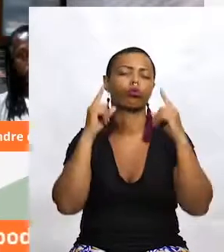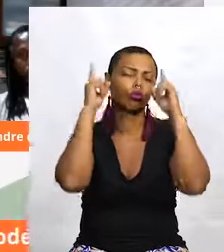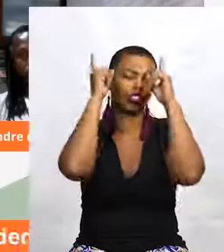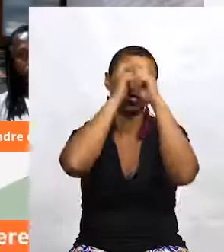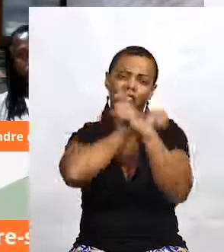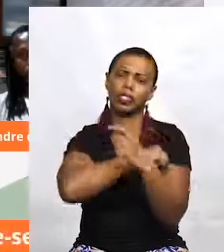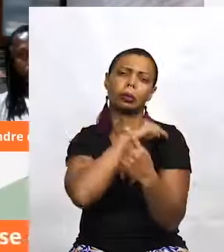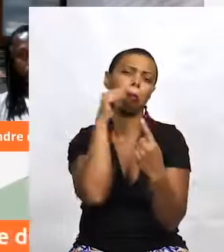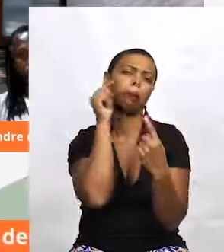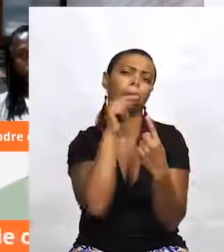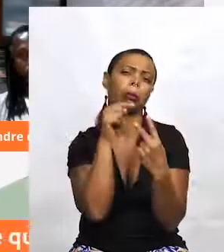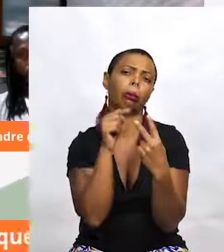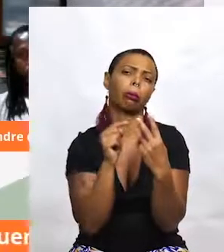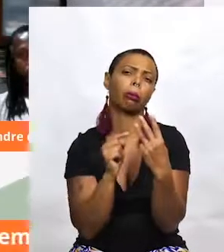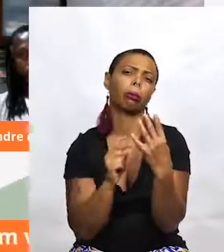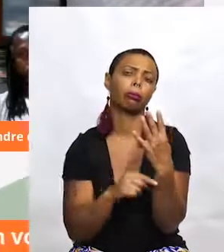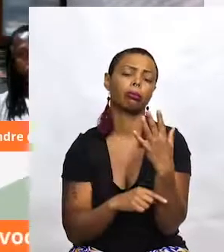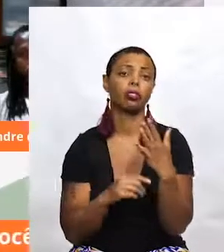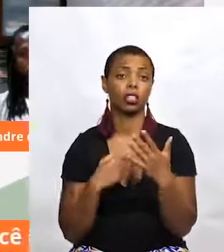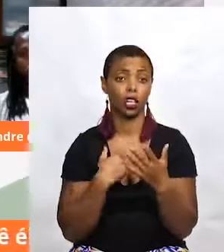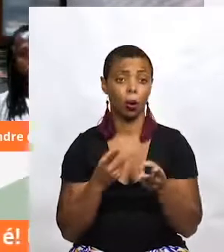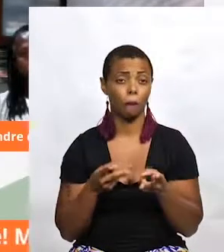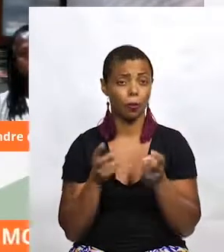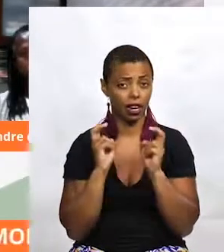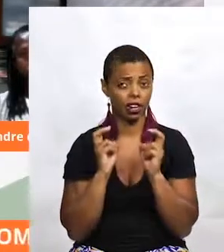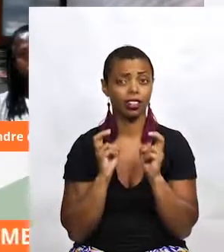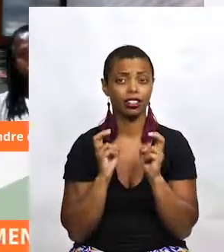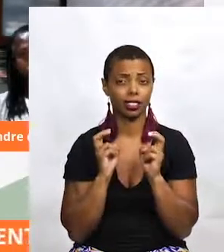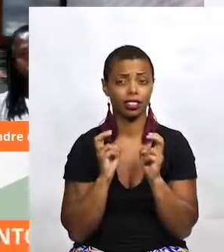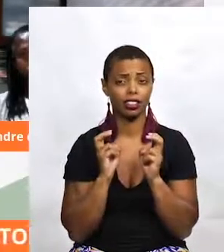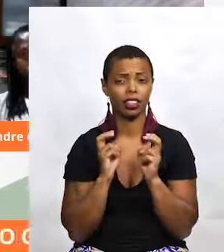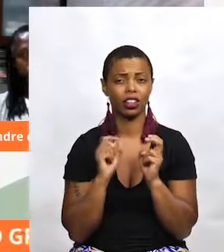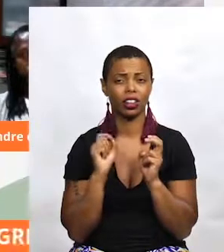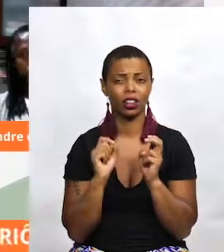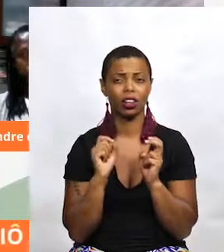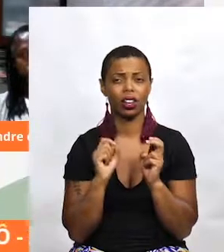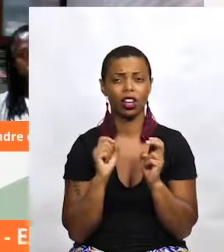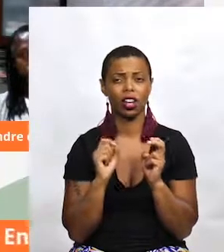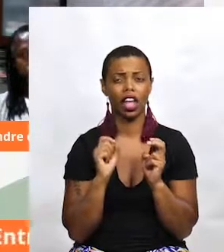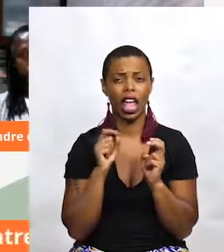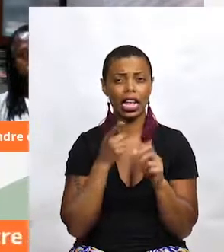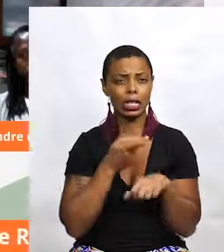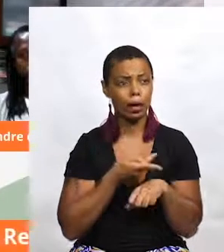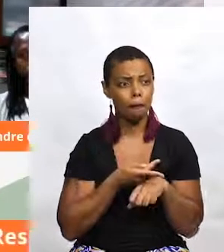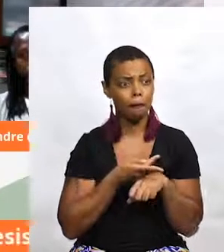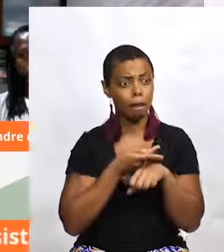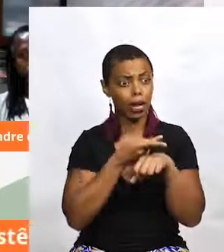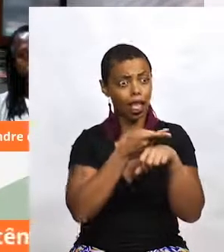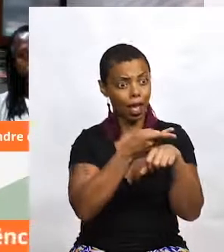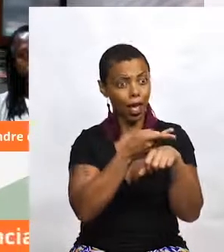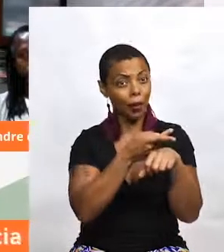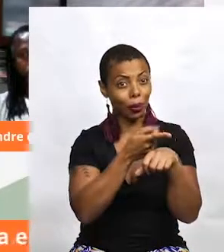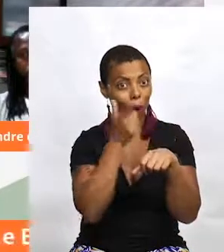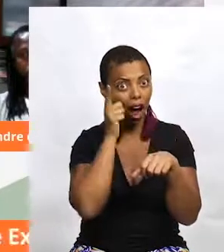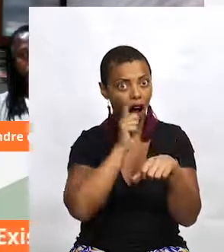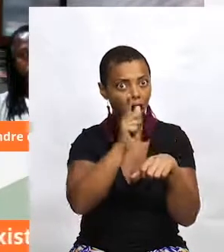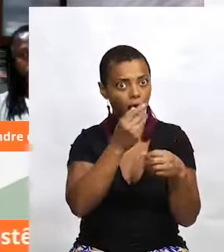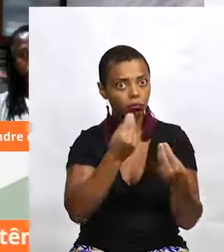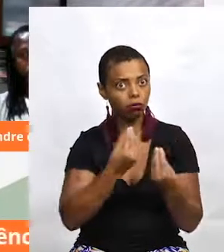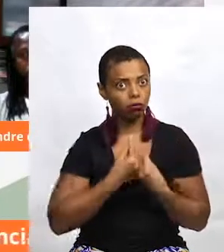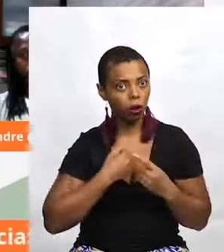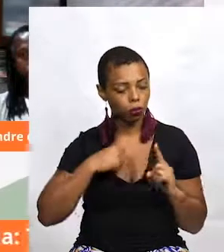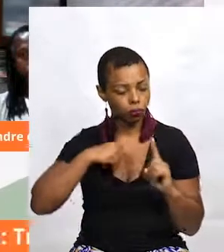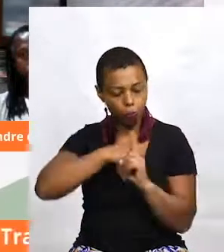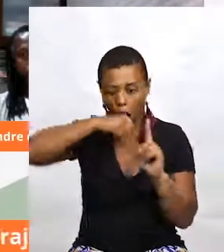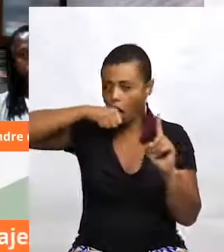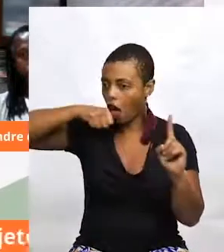dificuldades, né? E eu percebo assim que o impacto do Prêmio L'Oréal foi bem grande na minha vida, né, nesses poucos meses